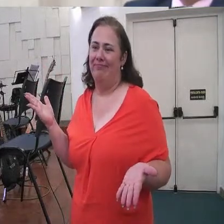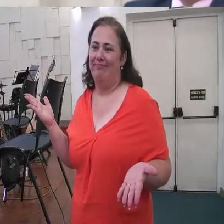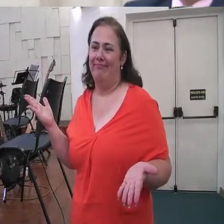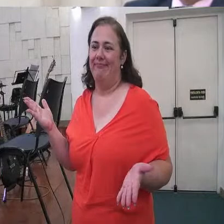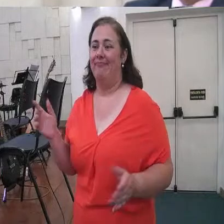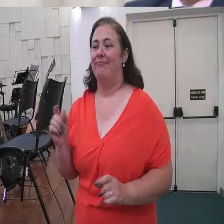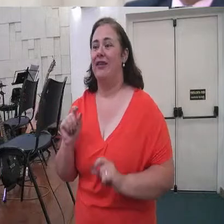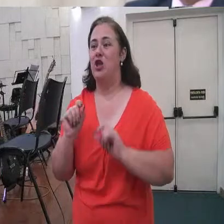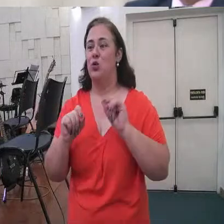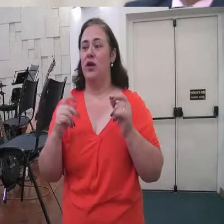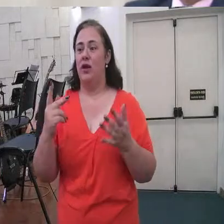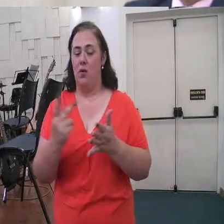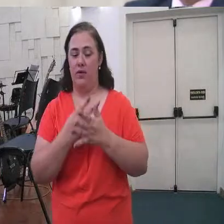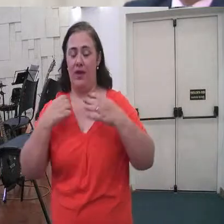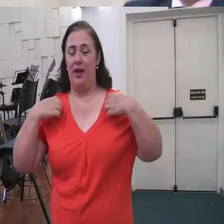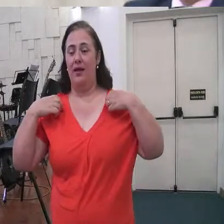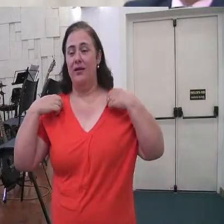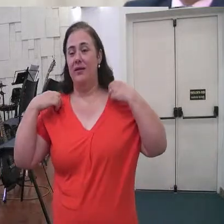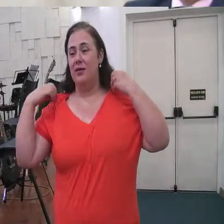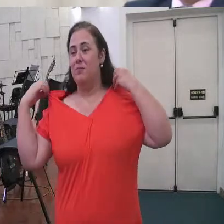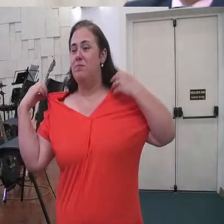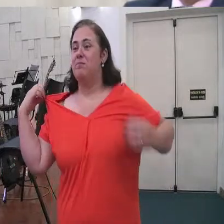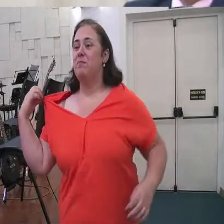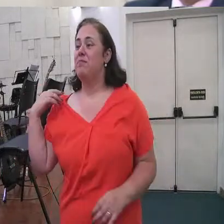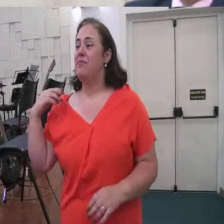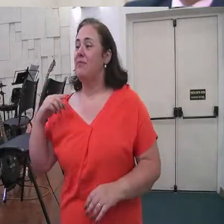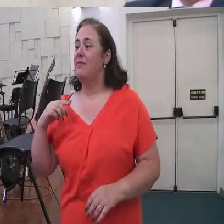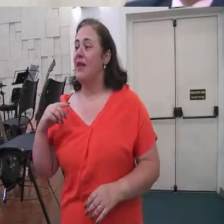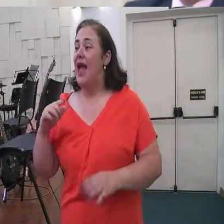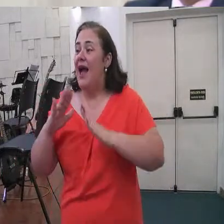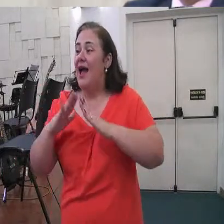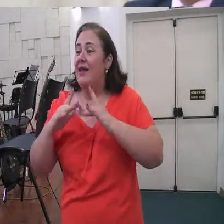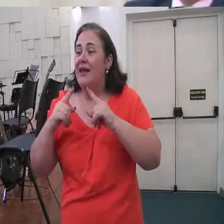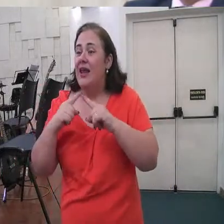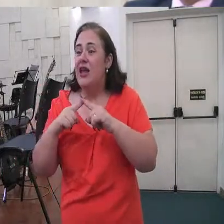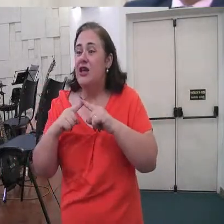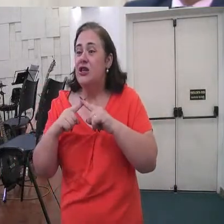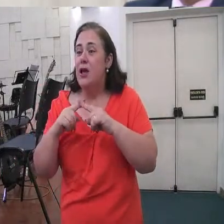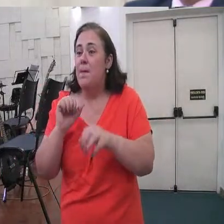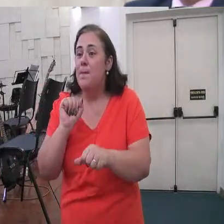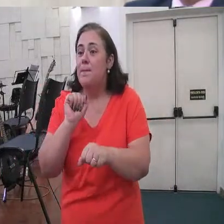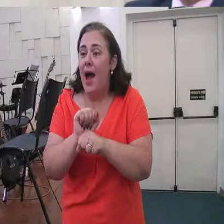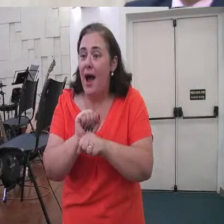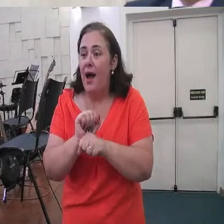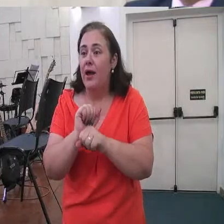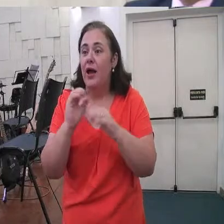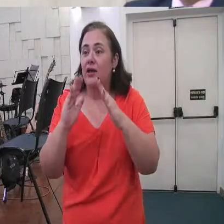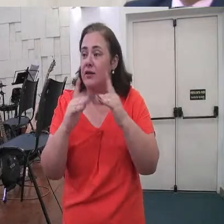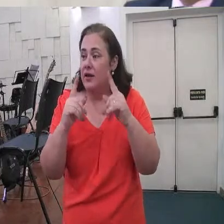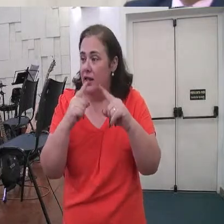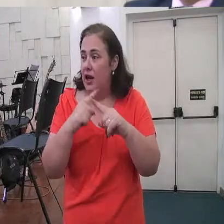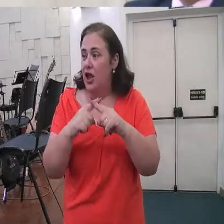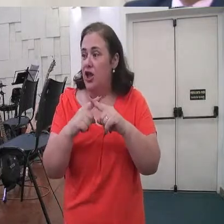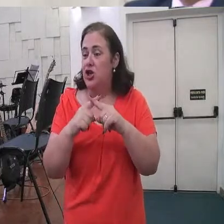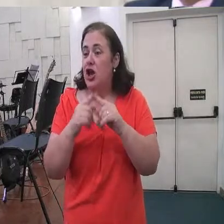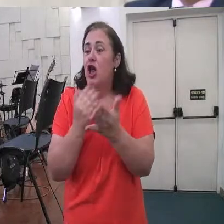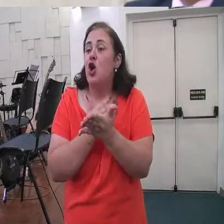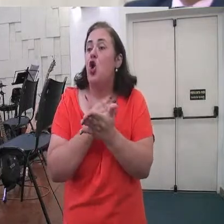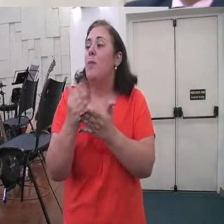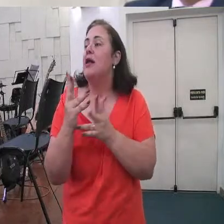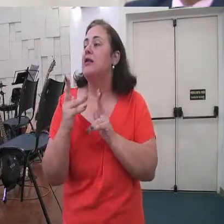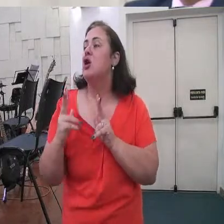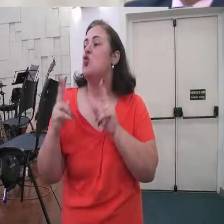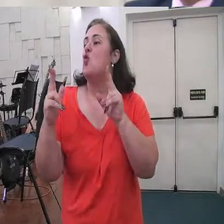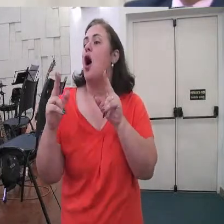empresa. Infelizmente nós temos esse tipo de fé por aí. Mas nós temos também um outro tipo de fé. É